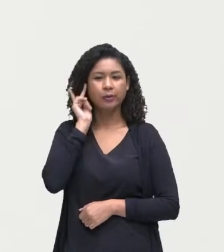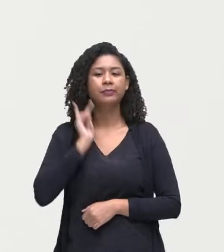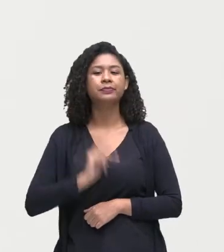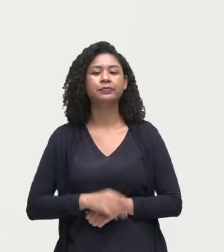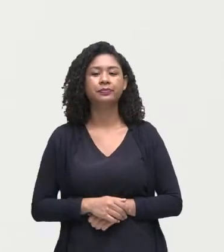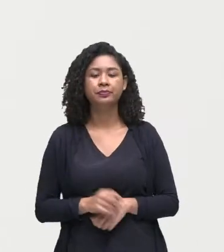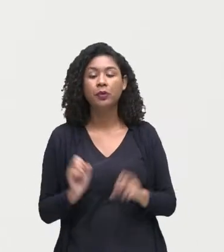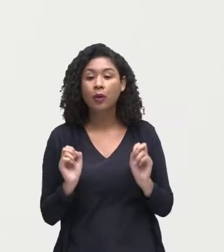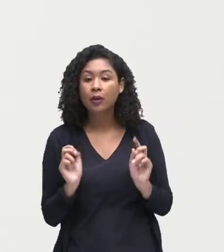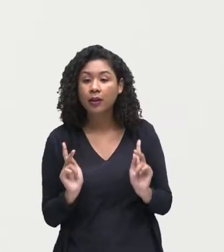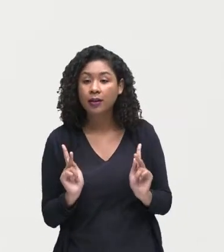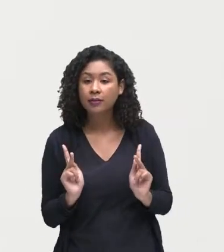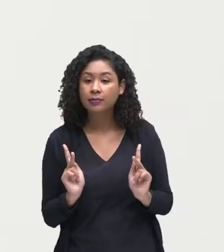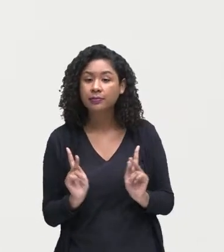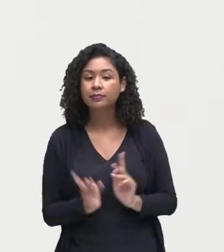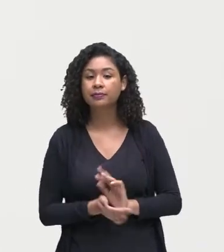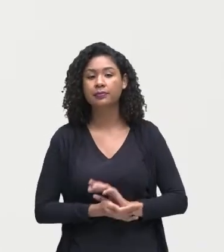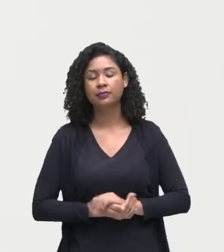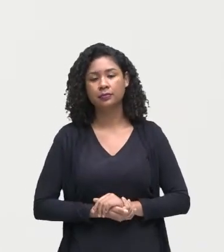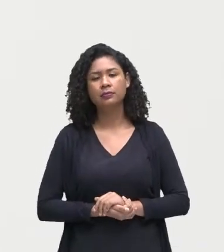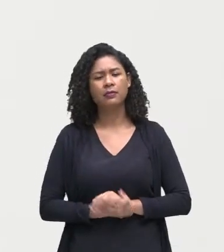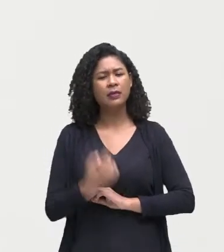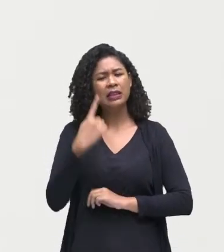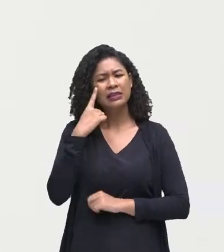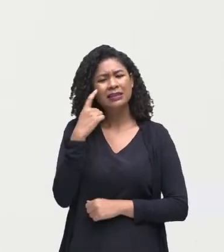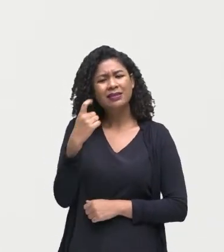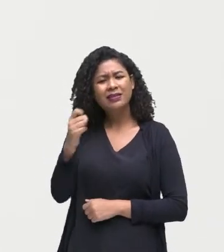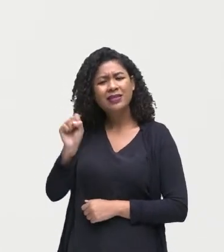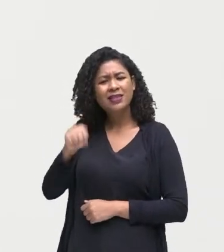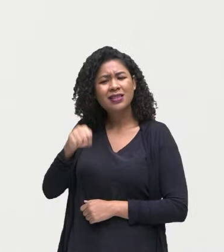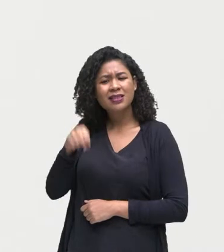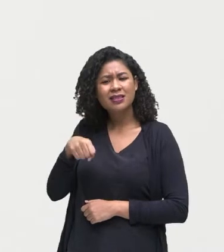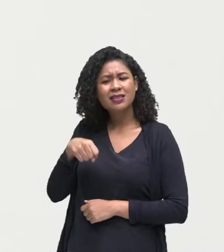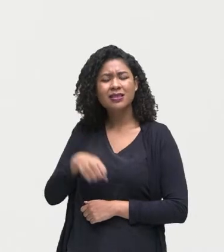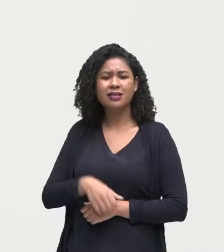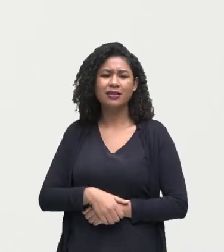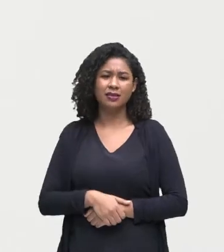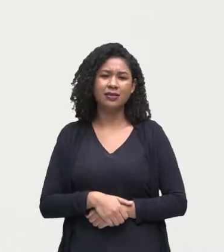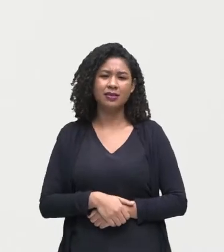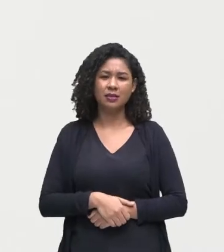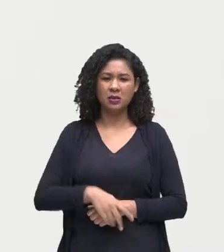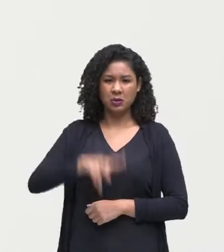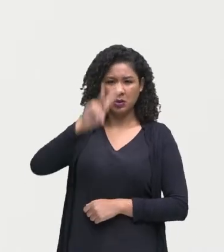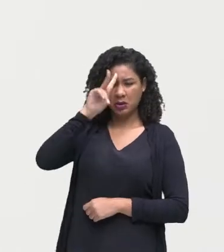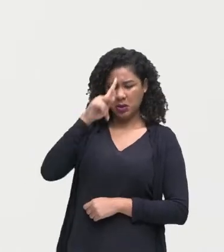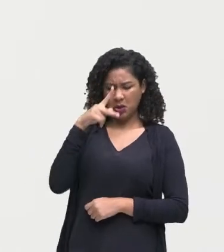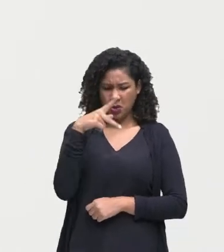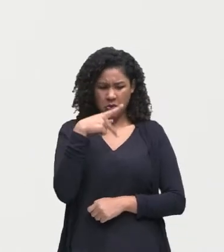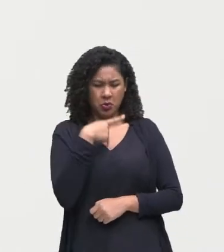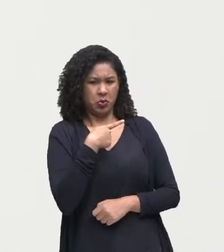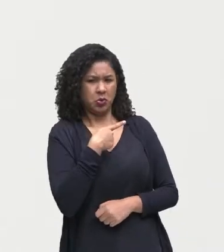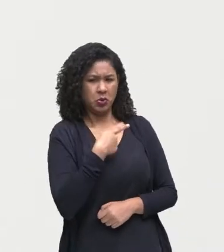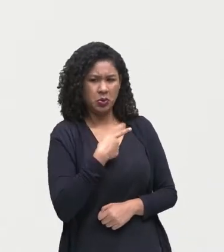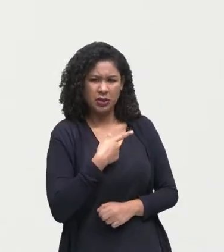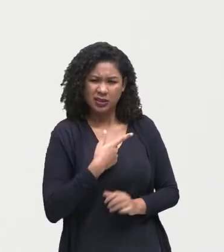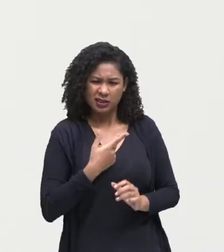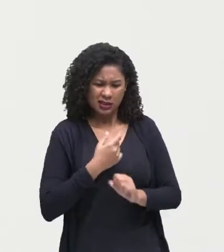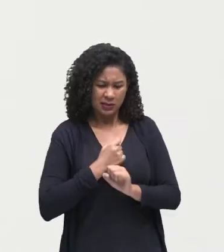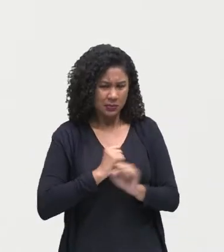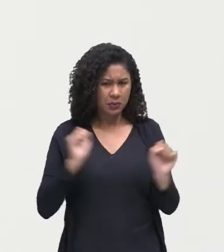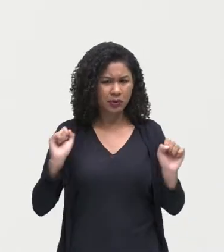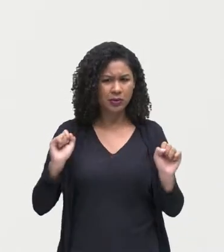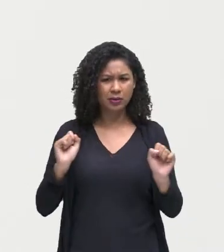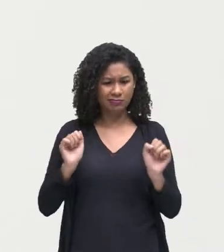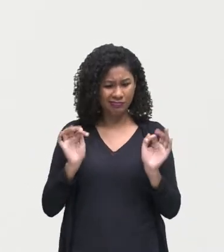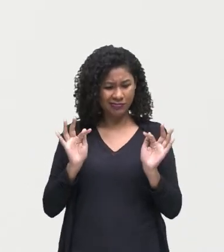Ok? Então é uma coisa bem interessante. Esse egocentrismo humano, ele é rompido porque